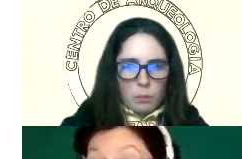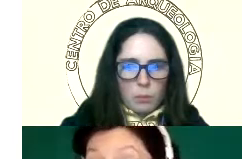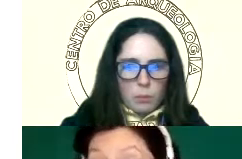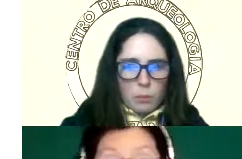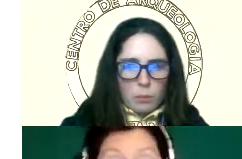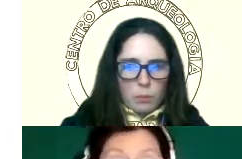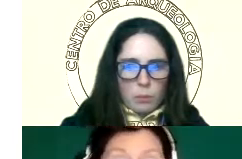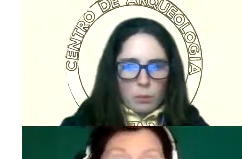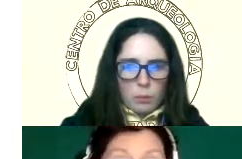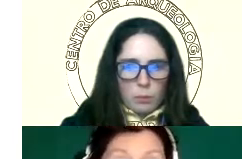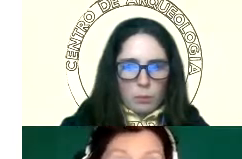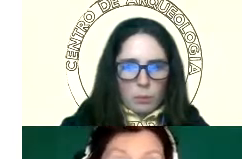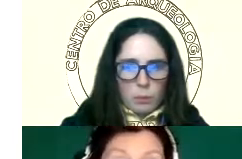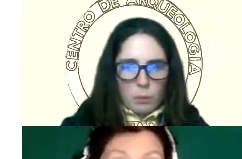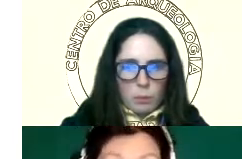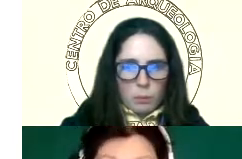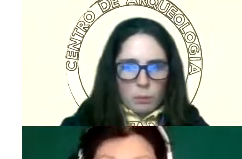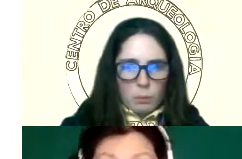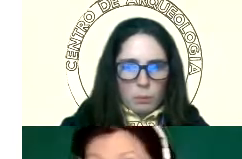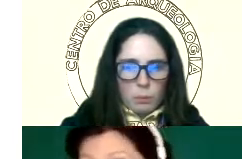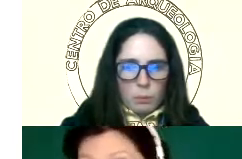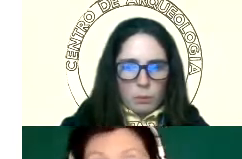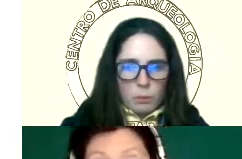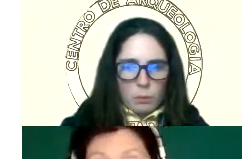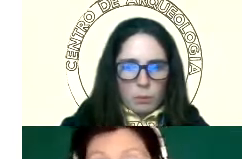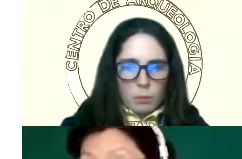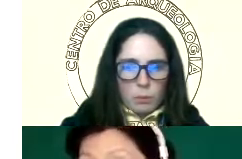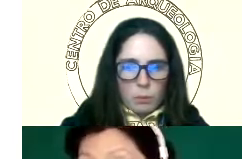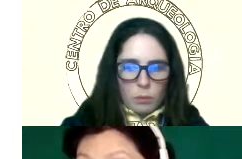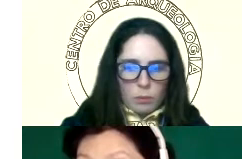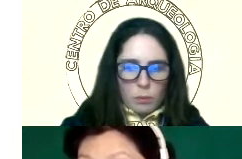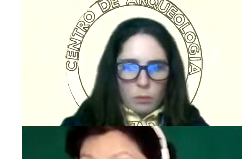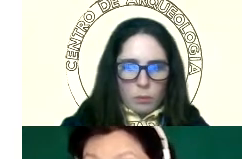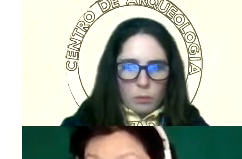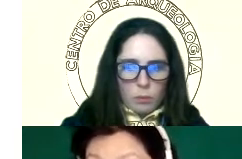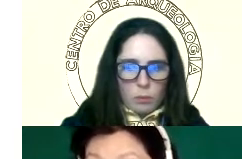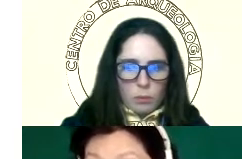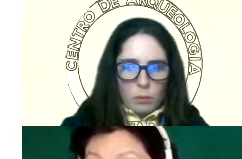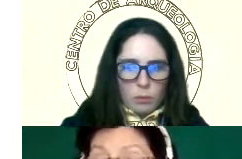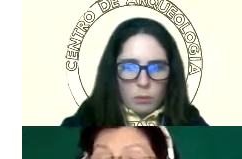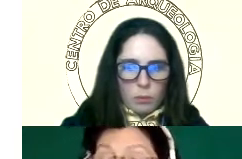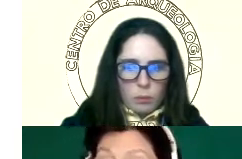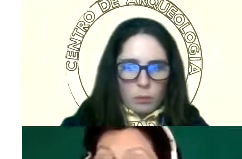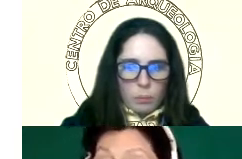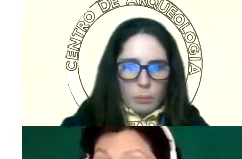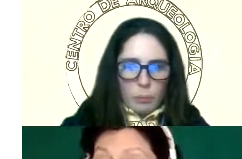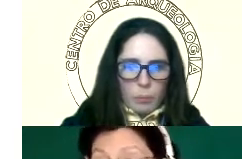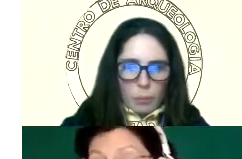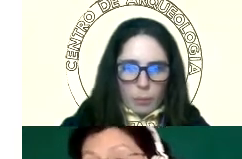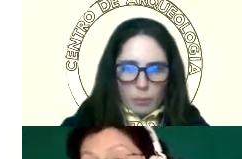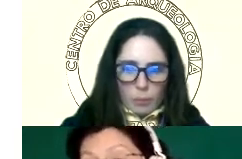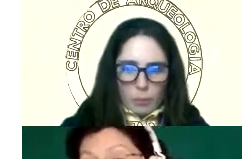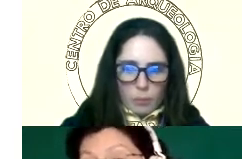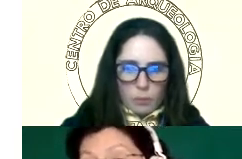tecnologias digitais, portanto, como o laser scanning e a fotogrametria, que nos permitem fazer levantamentos 3D